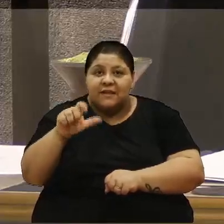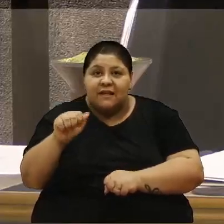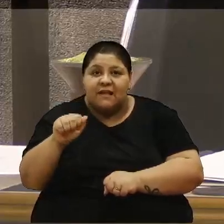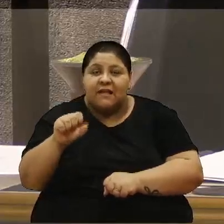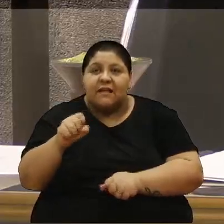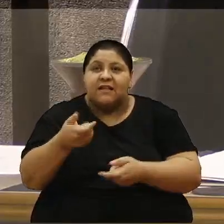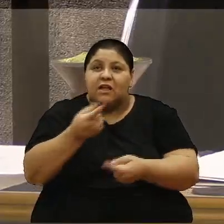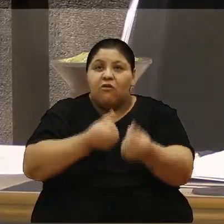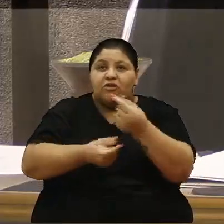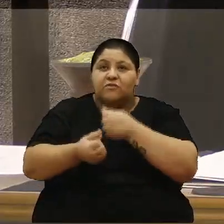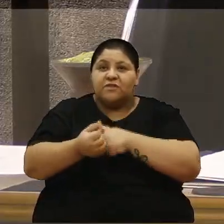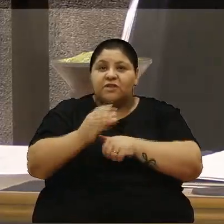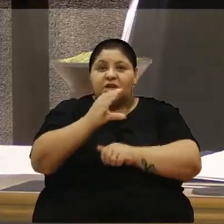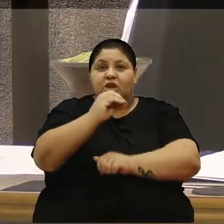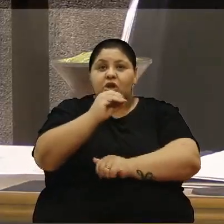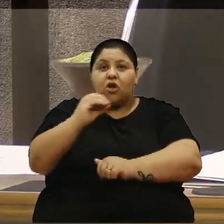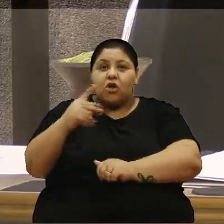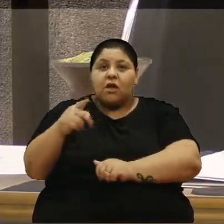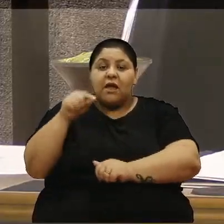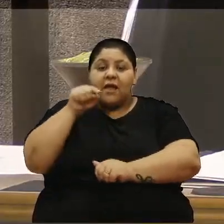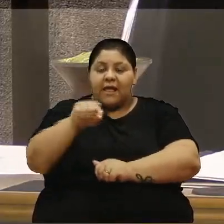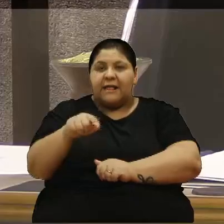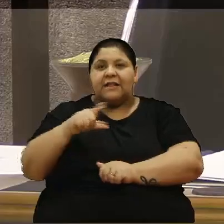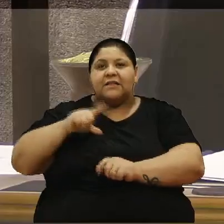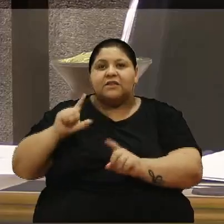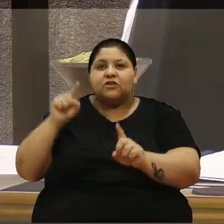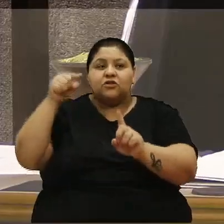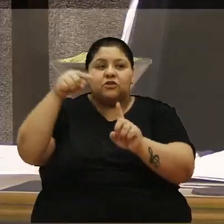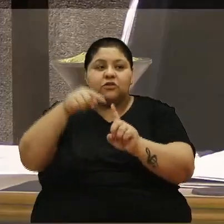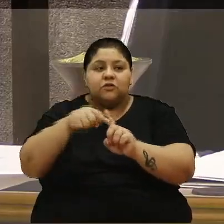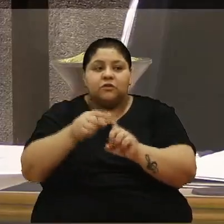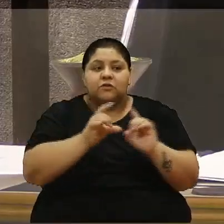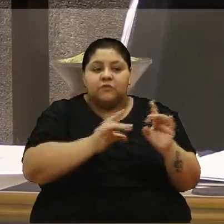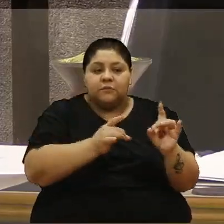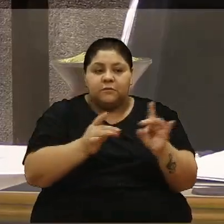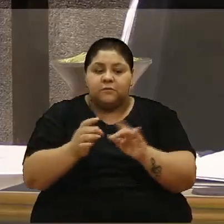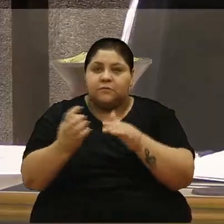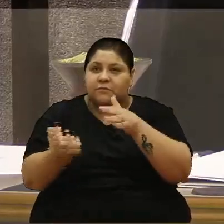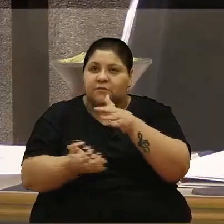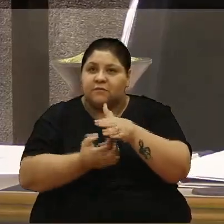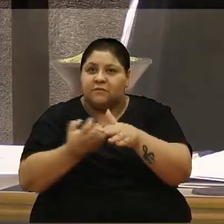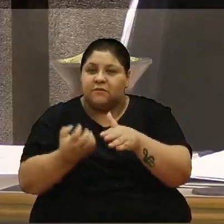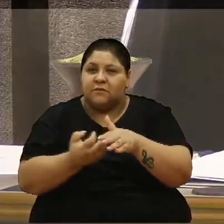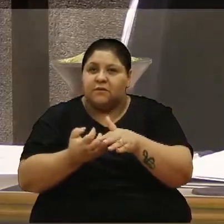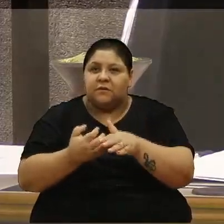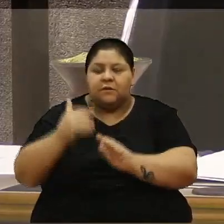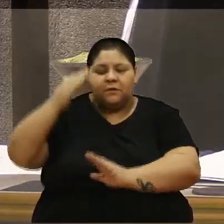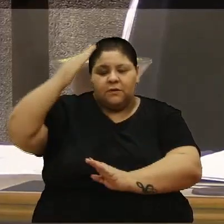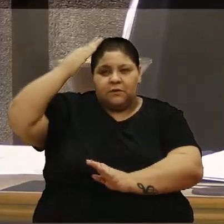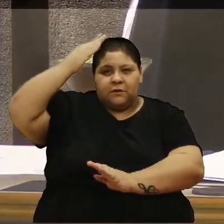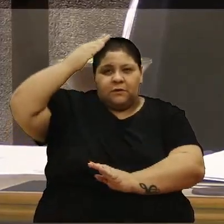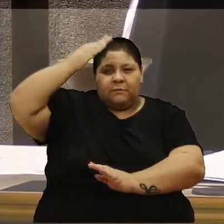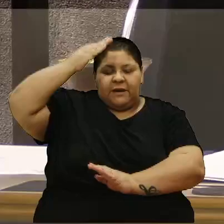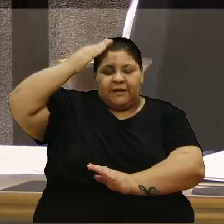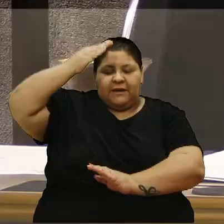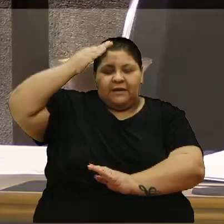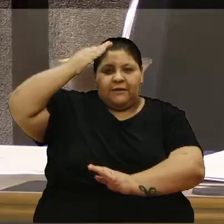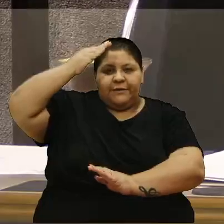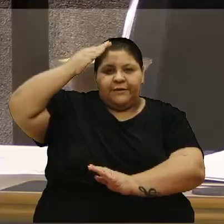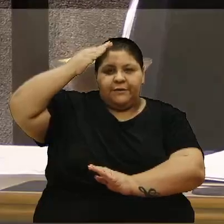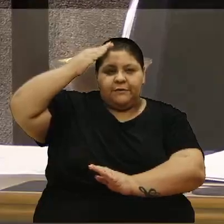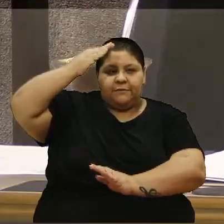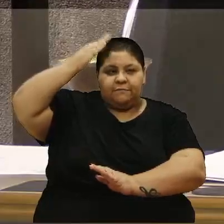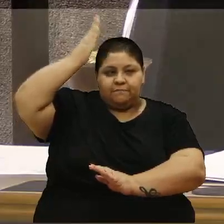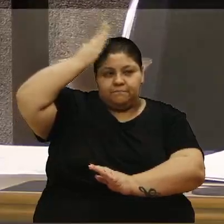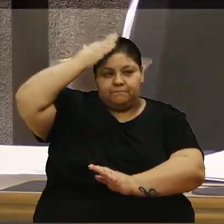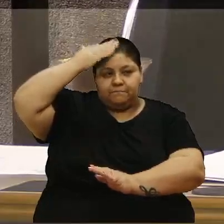pela cooperativa, né? Então, a cooperativa busca isso. Esse material é vendido para uma empresa no Paraná, e refaz, né, que